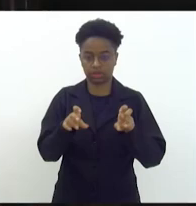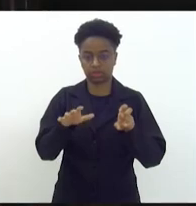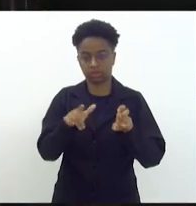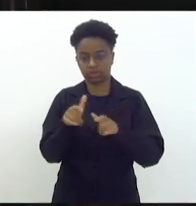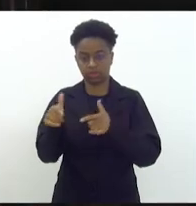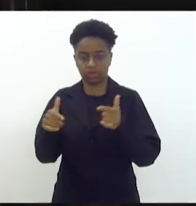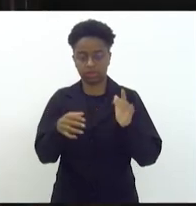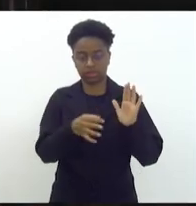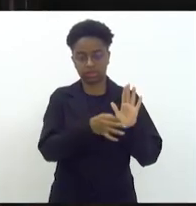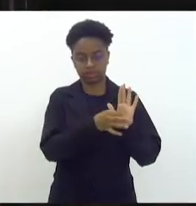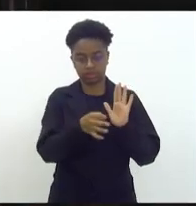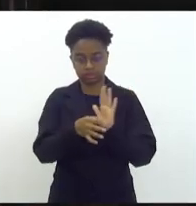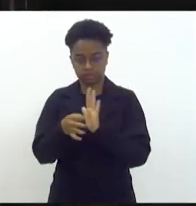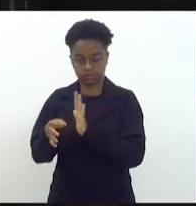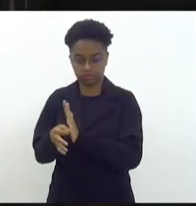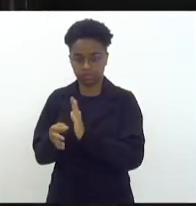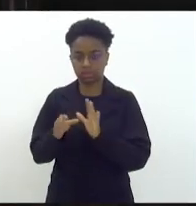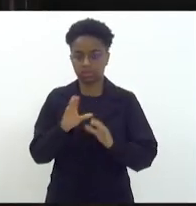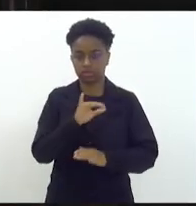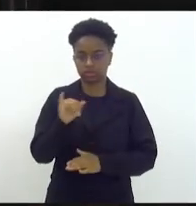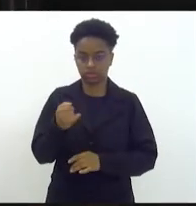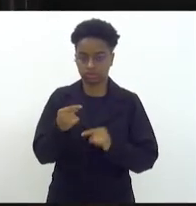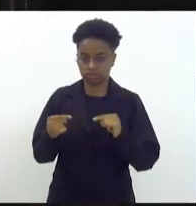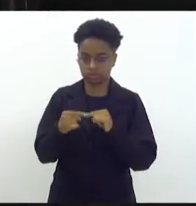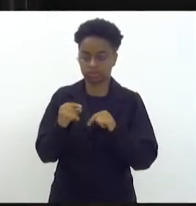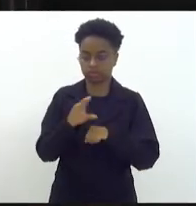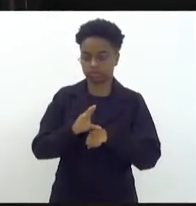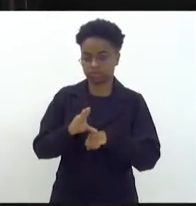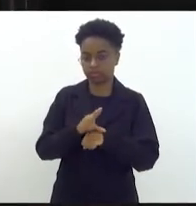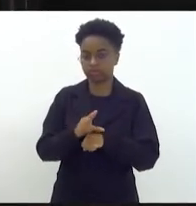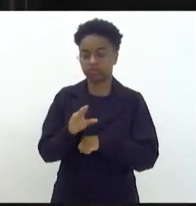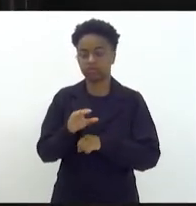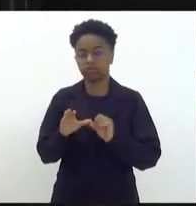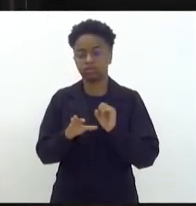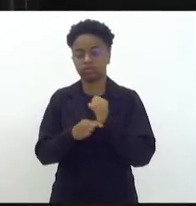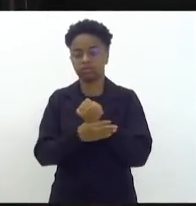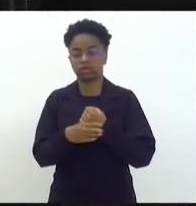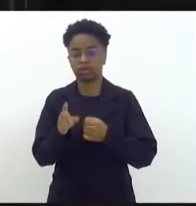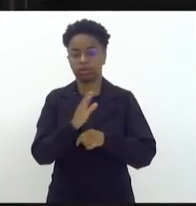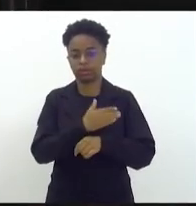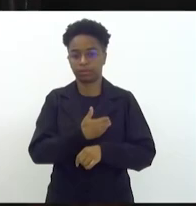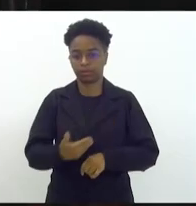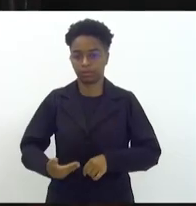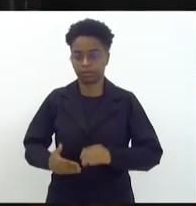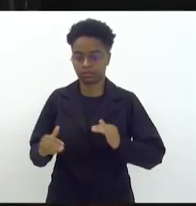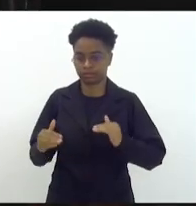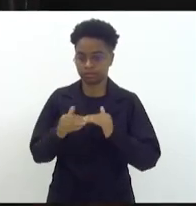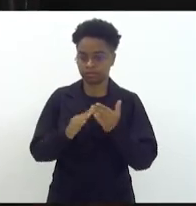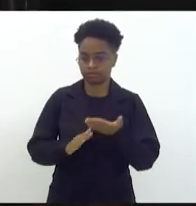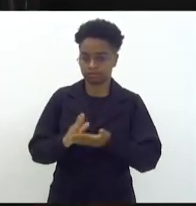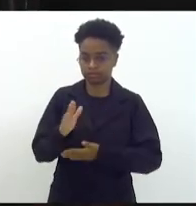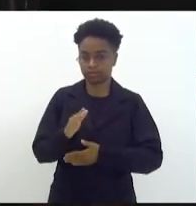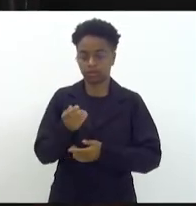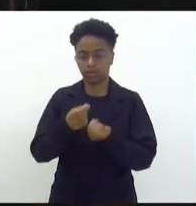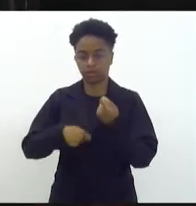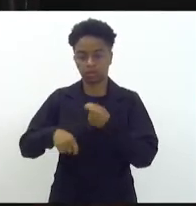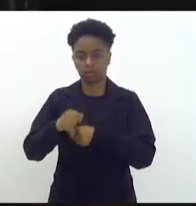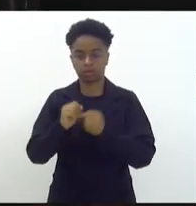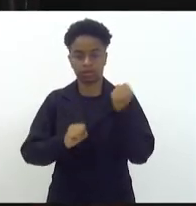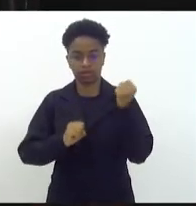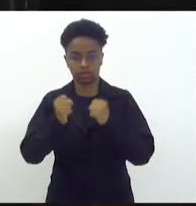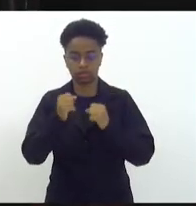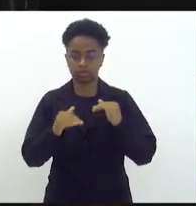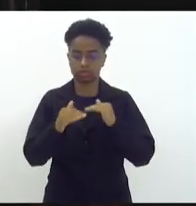Constituição e justiça, pela constitucionalidade, segurança pública, assuntos de polícia, favorável, de economia, indústria e comércio,